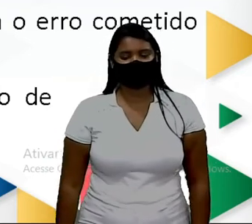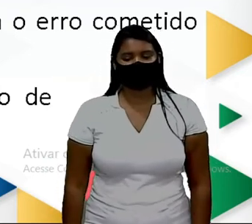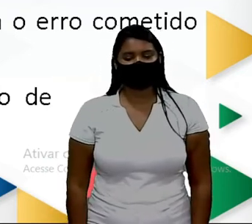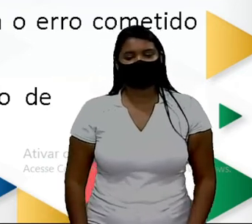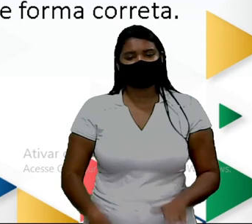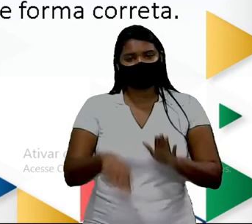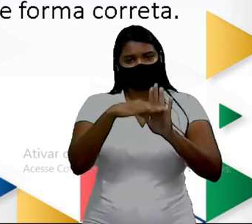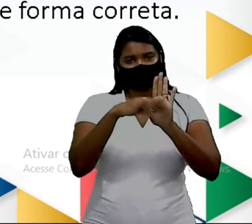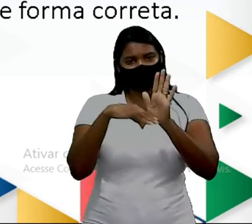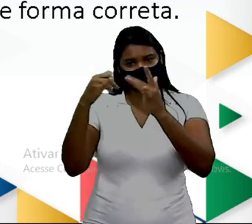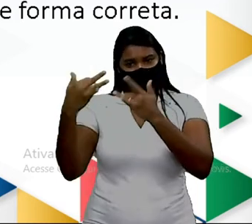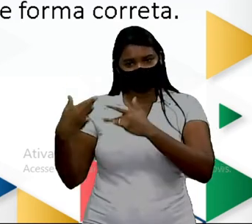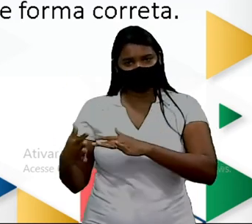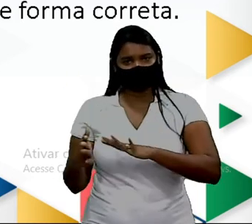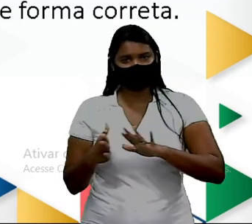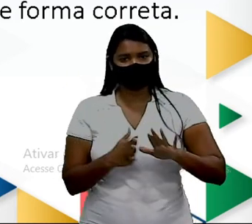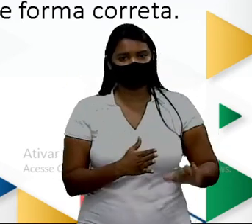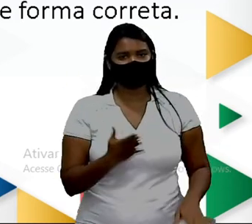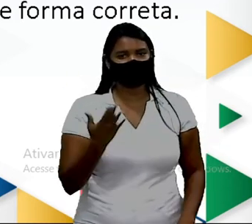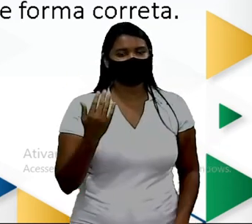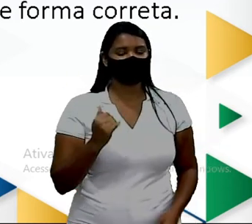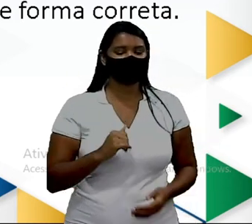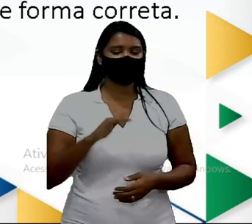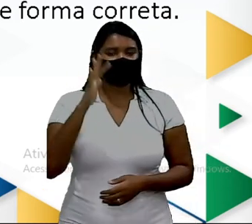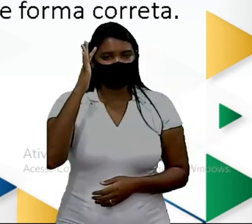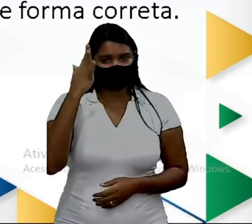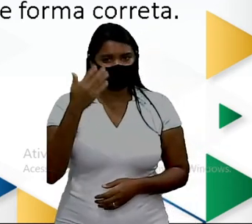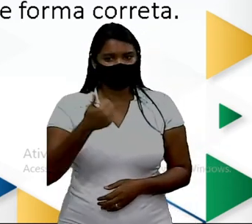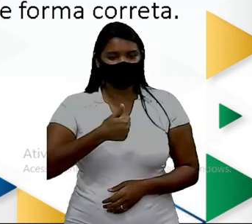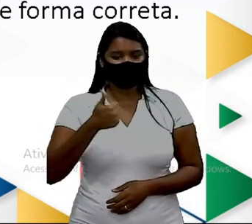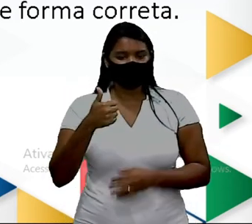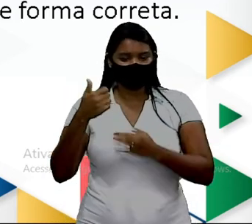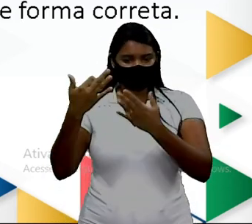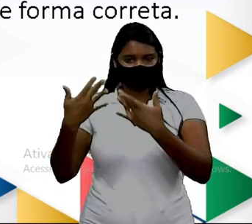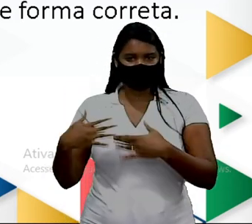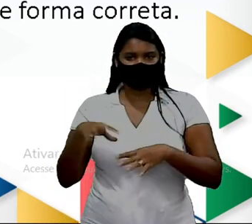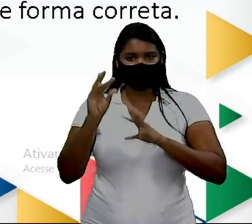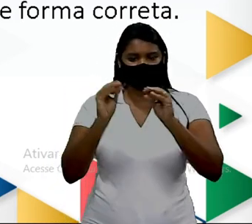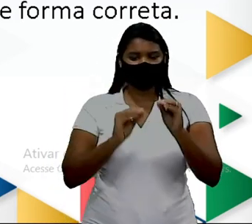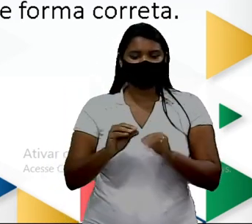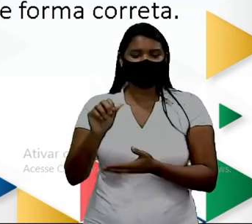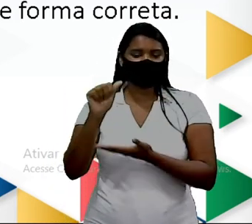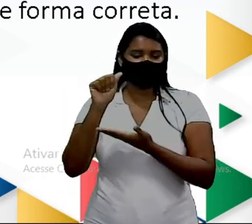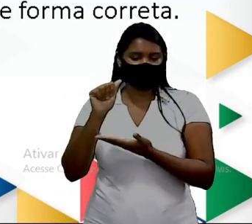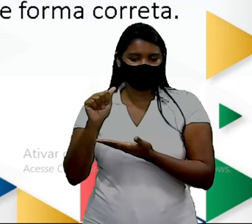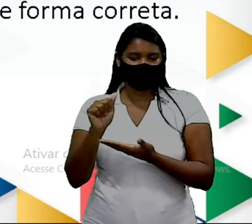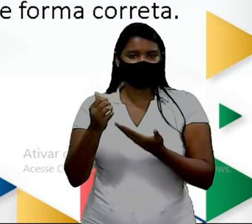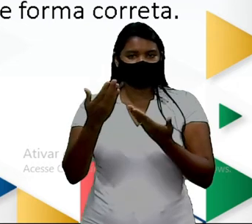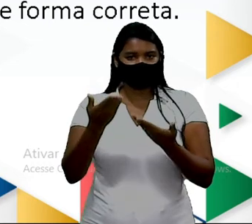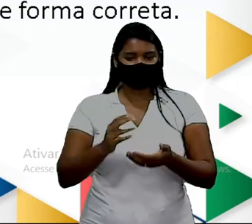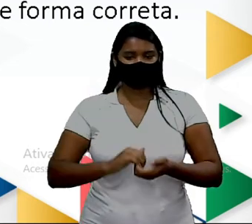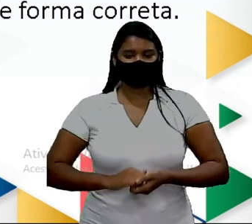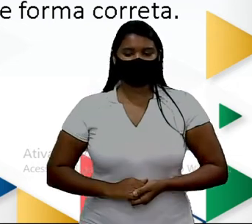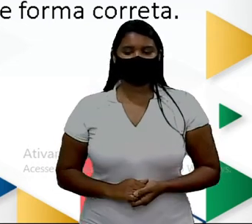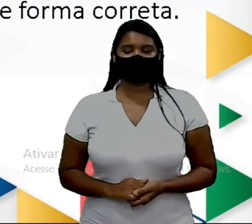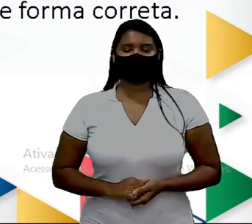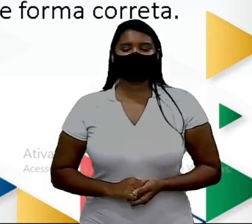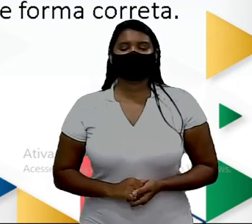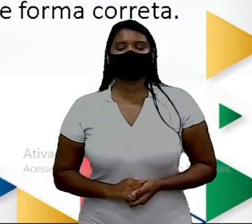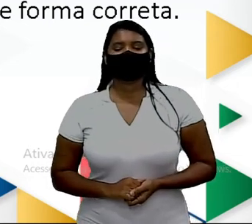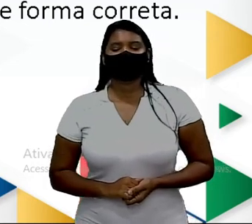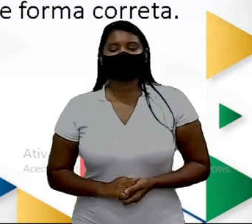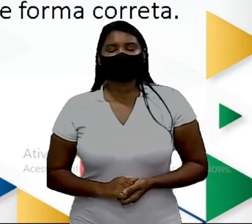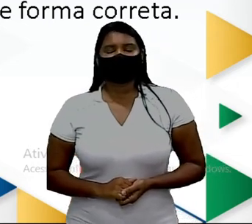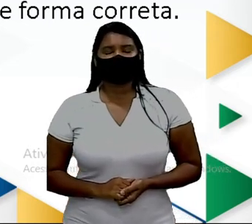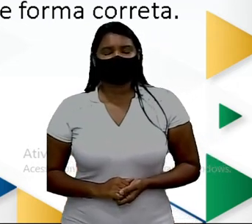item desse? Vem comigo então. Primeira resolução, né? Que é essa do item A, que está em negrito aí para você. Como é possível verificar o